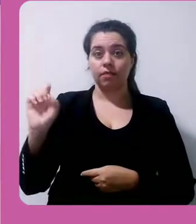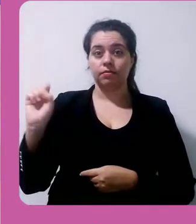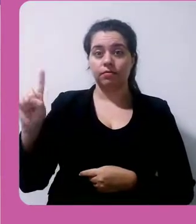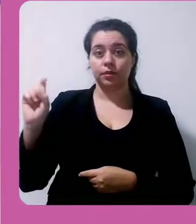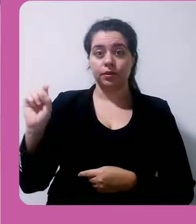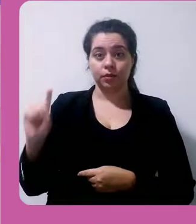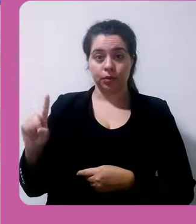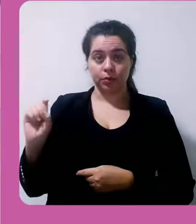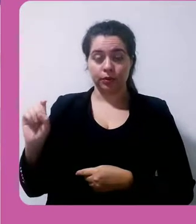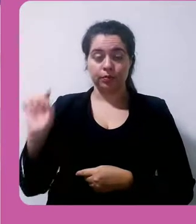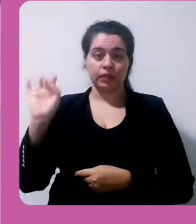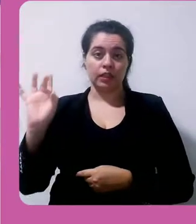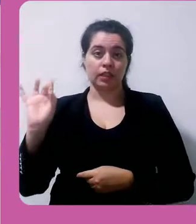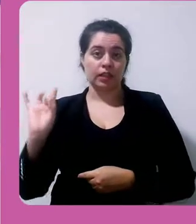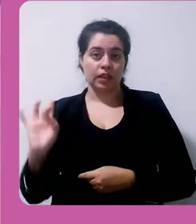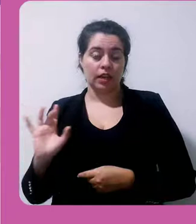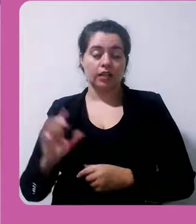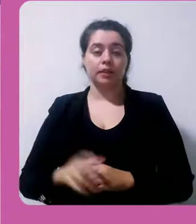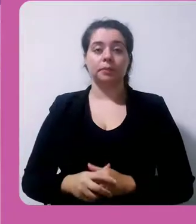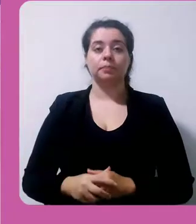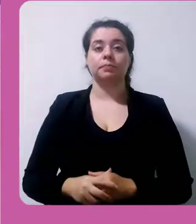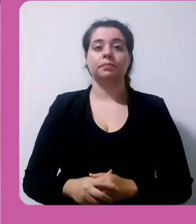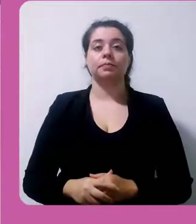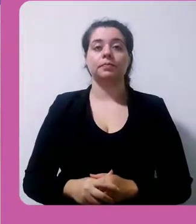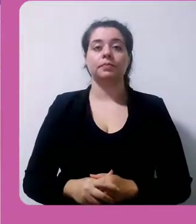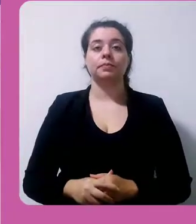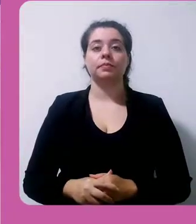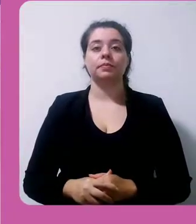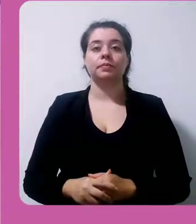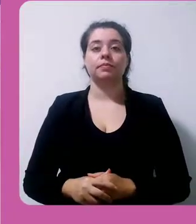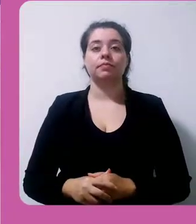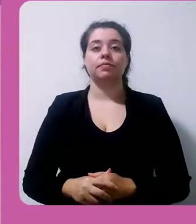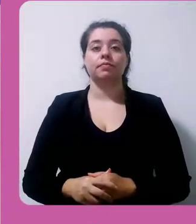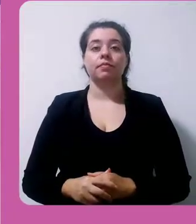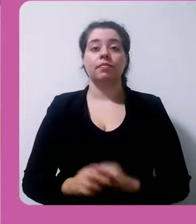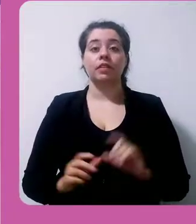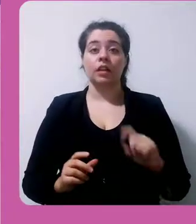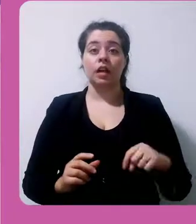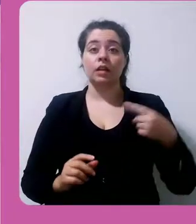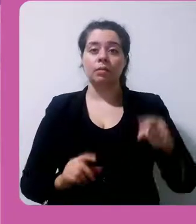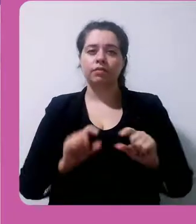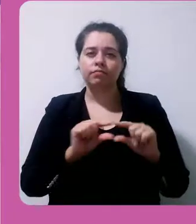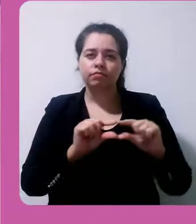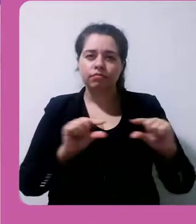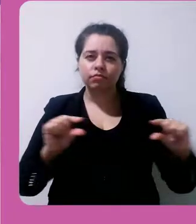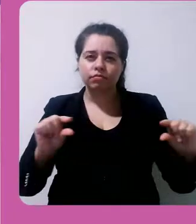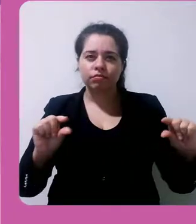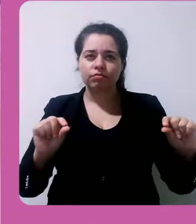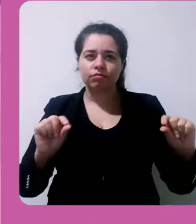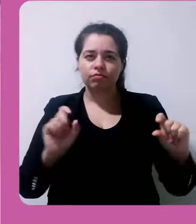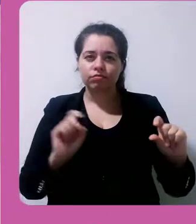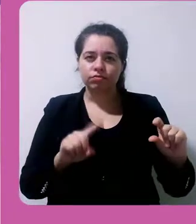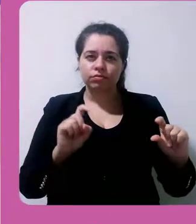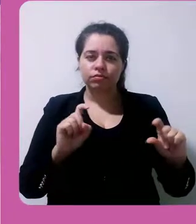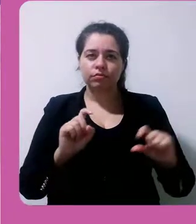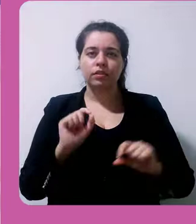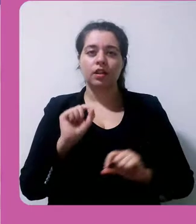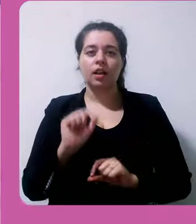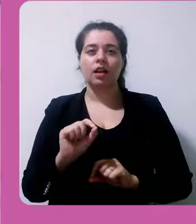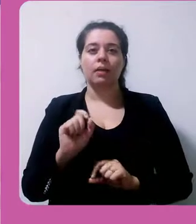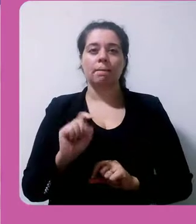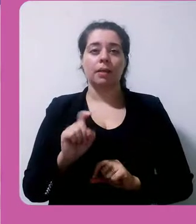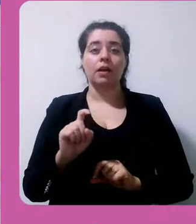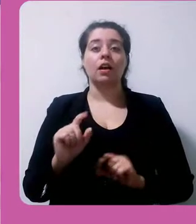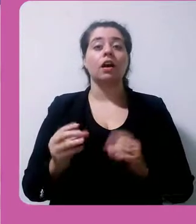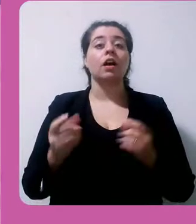dentro, indo aqui embaixo no mover itens selecionados e clicando em cima